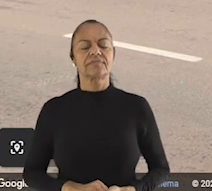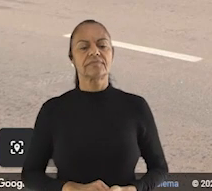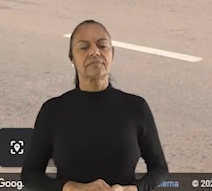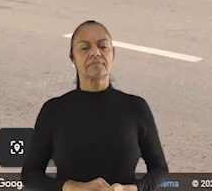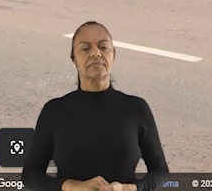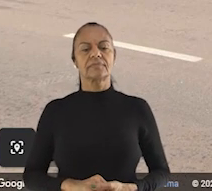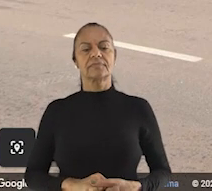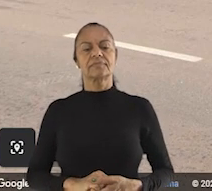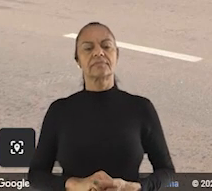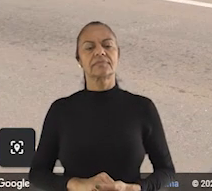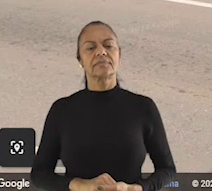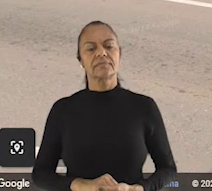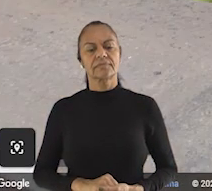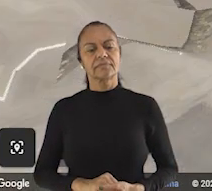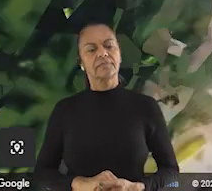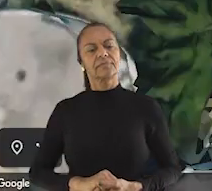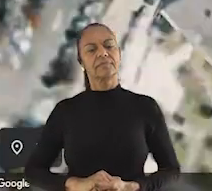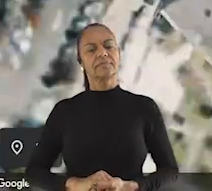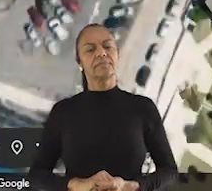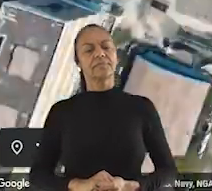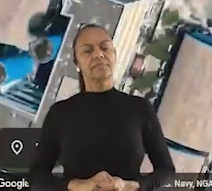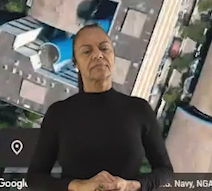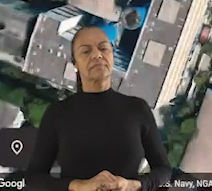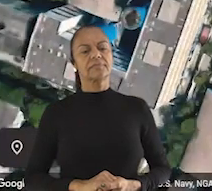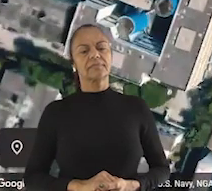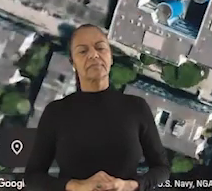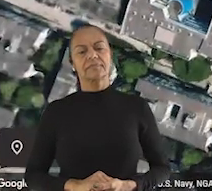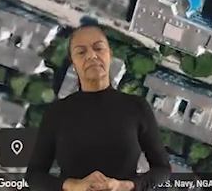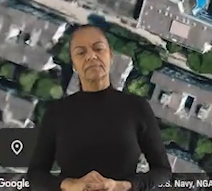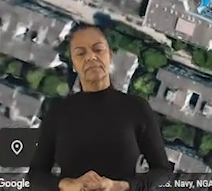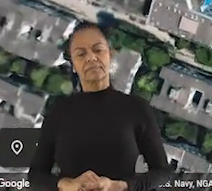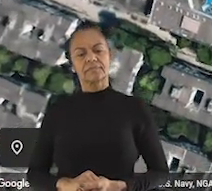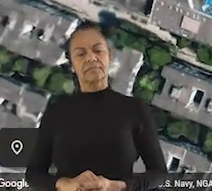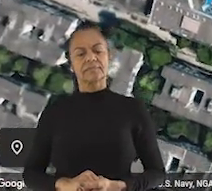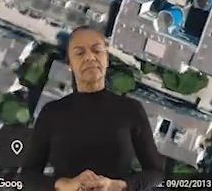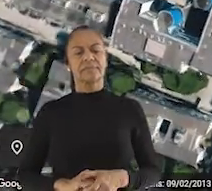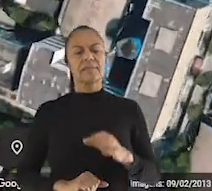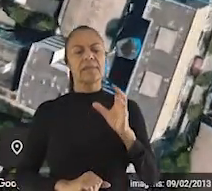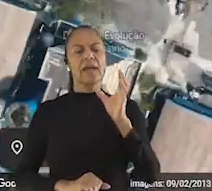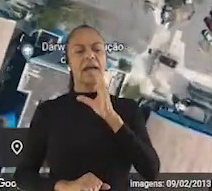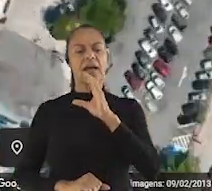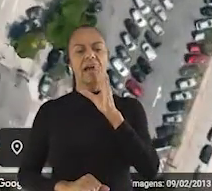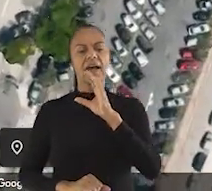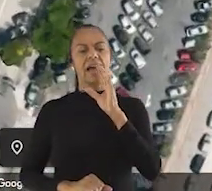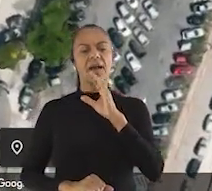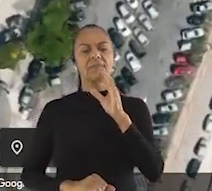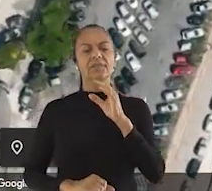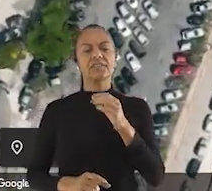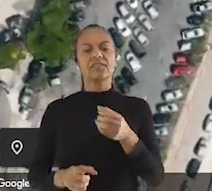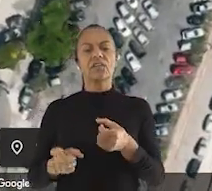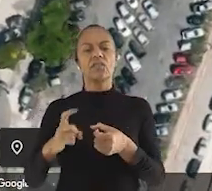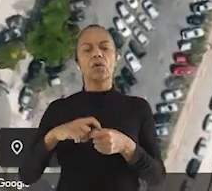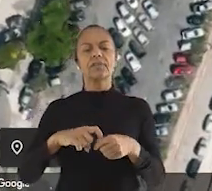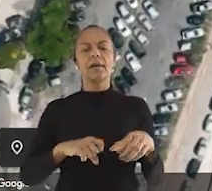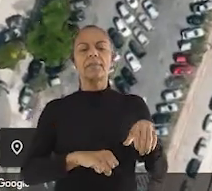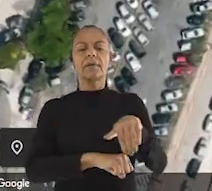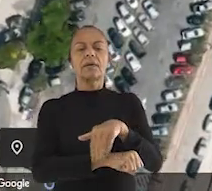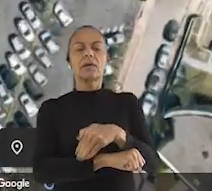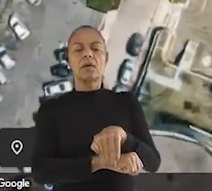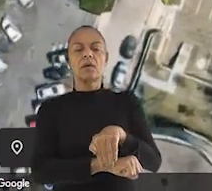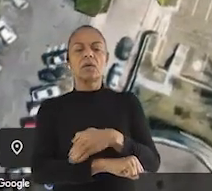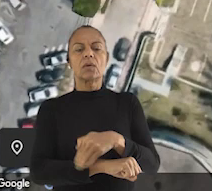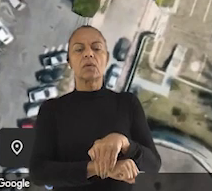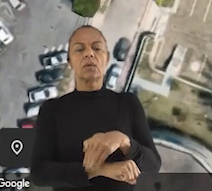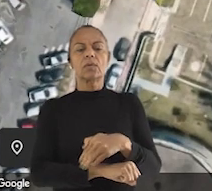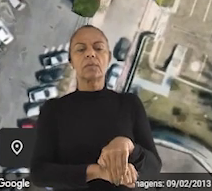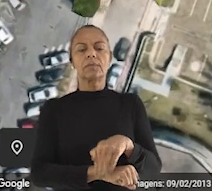lá dentro. Vou voltar para o GPS para poder pular mais rapidamente para a